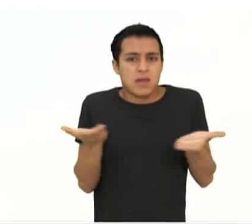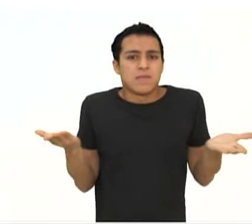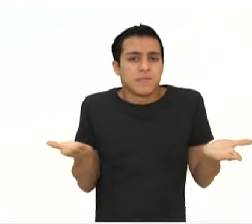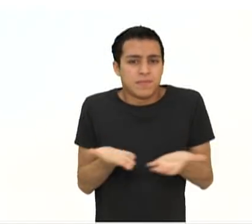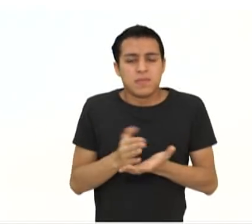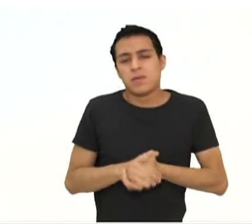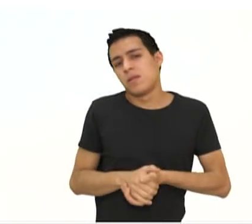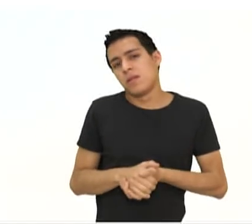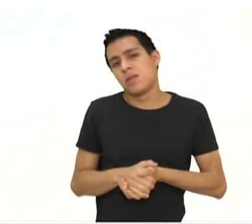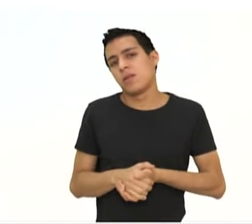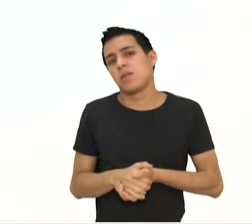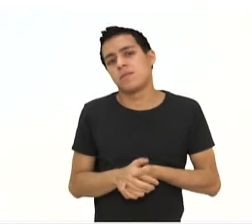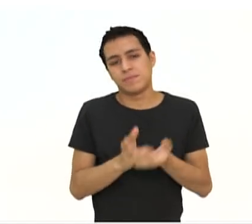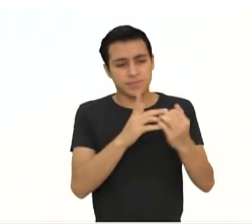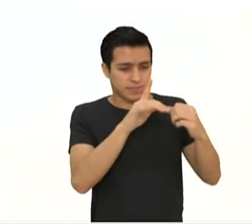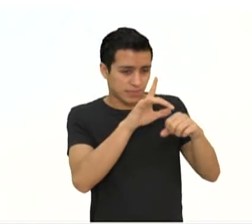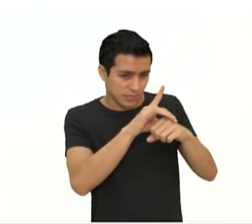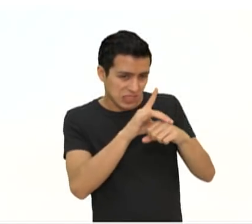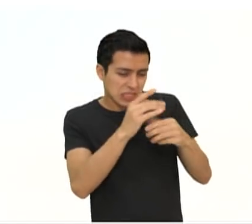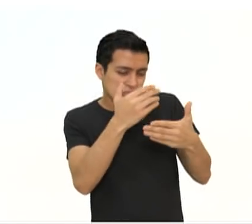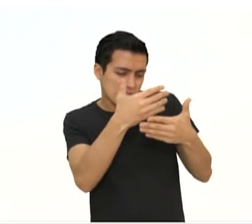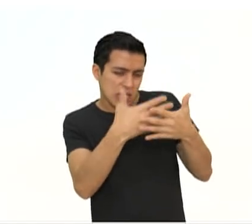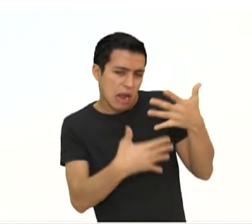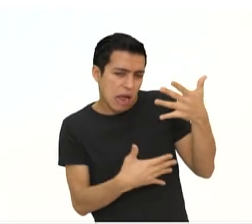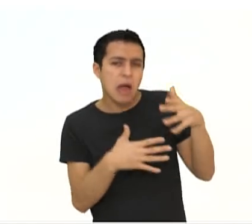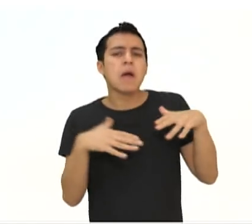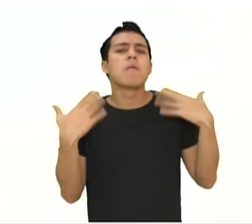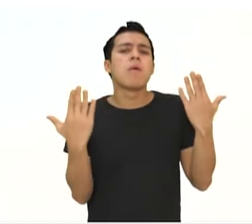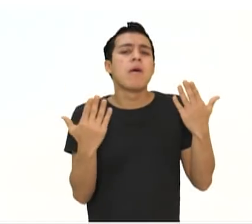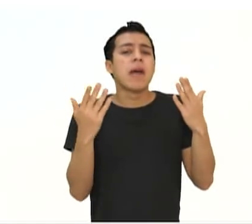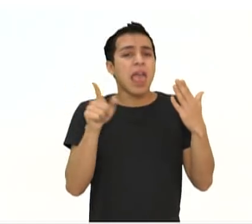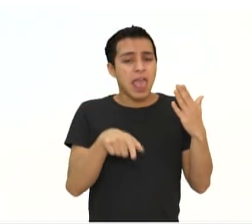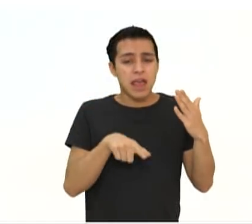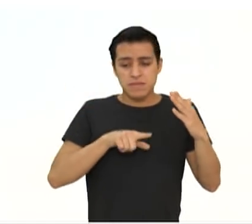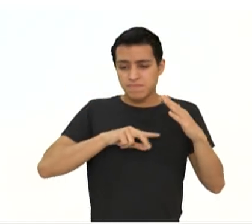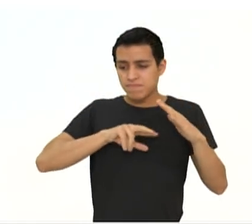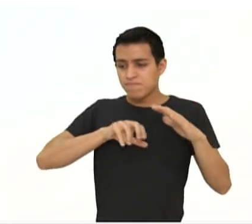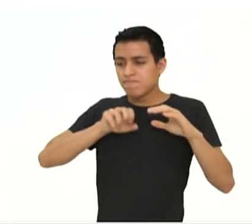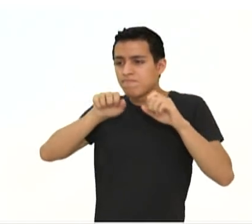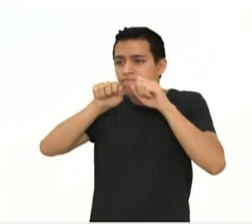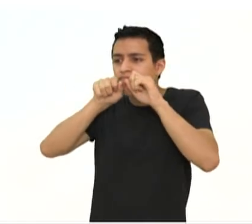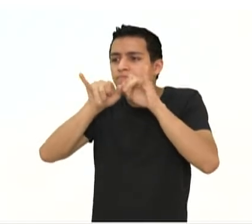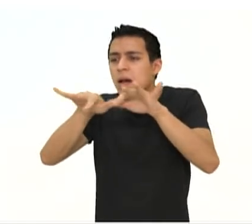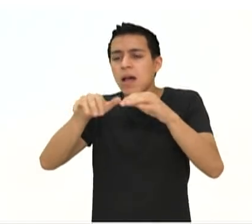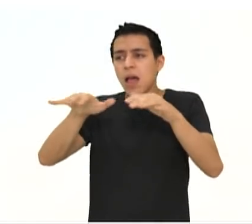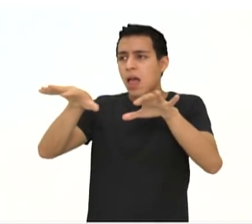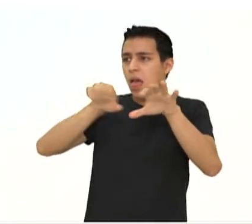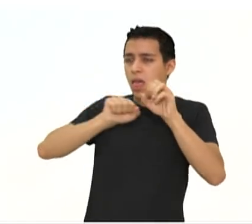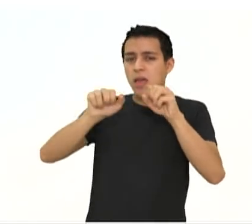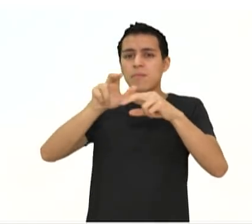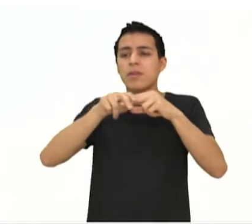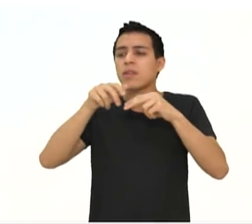hoje. Das doenças abaixo, quais são transmitidas por gotículas de saliva eliminadas pelas vias aéreas? Letra